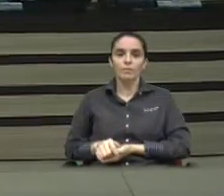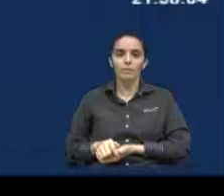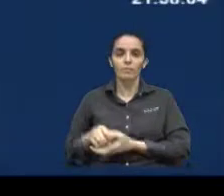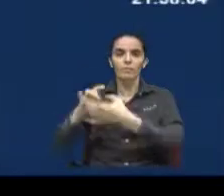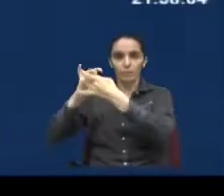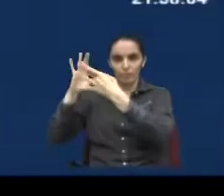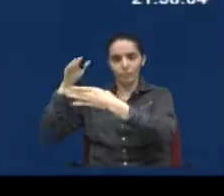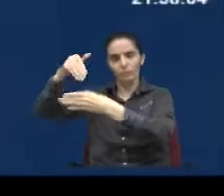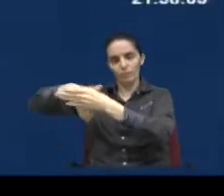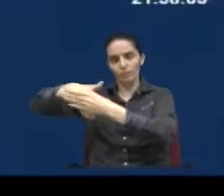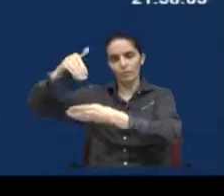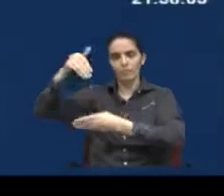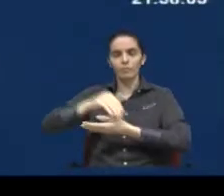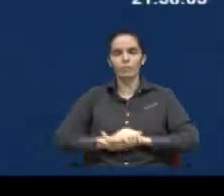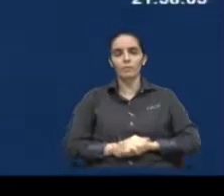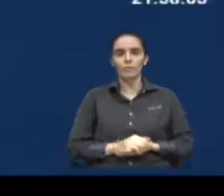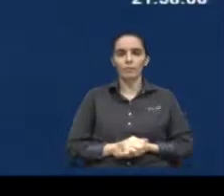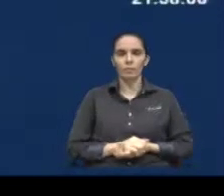aberto.